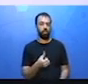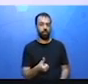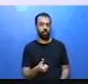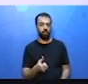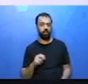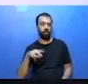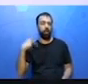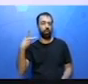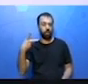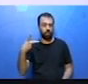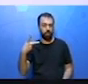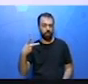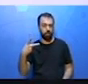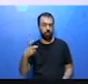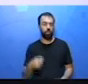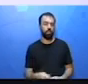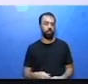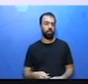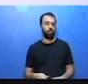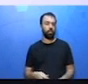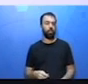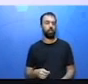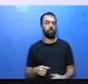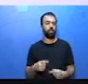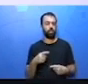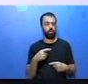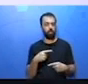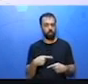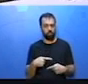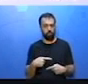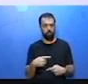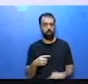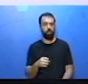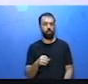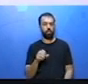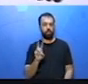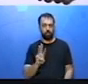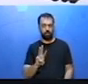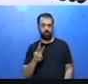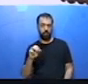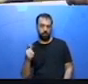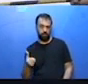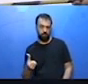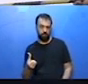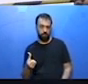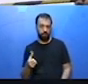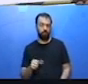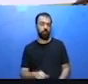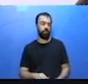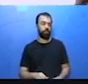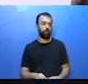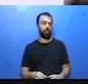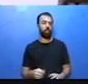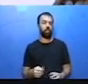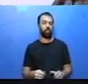quadrado é 6 vezes 6, 36. Então é π vezes 36,